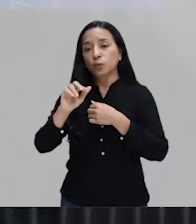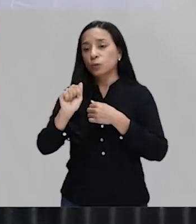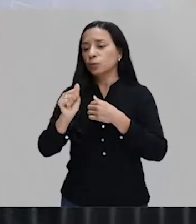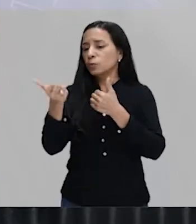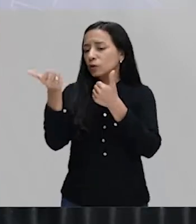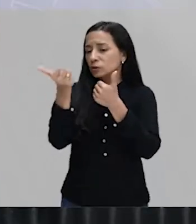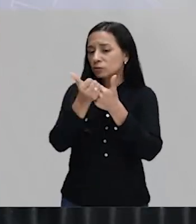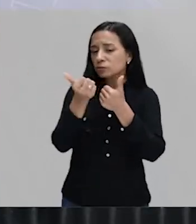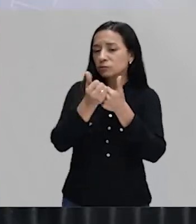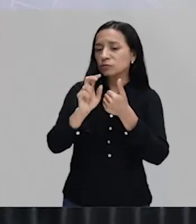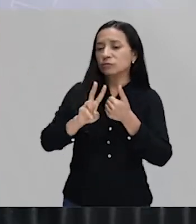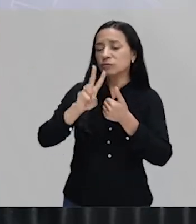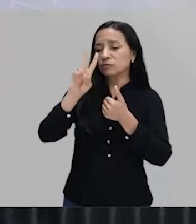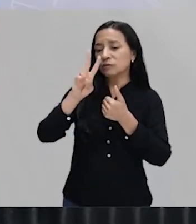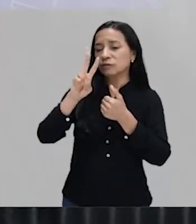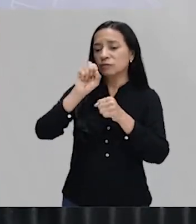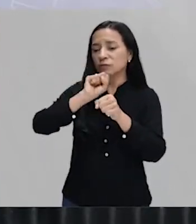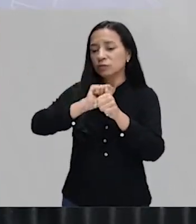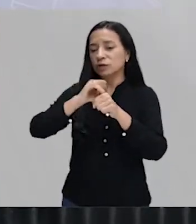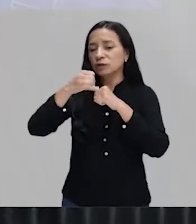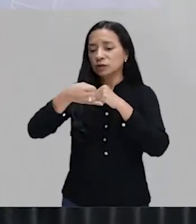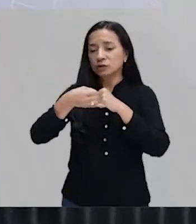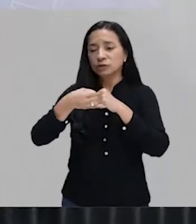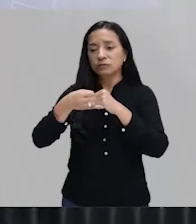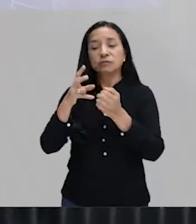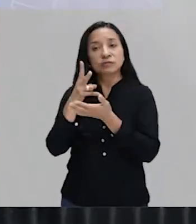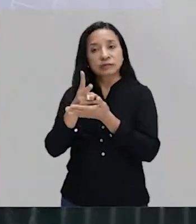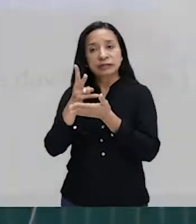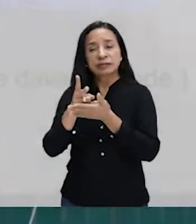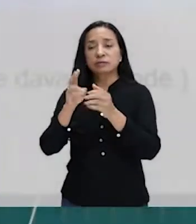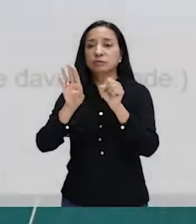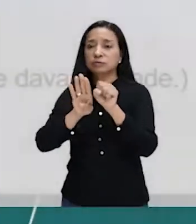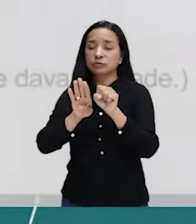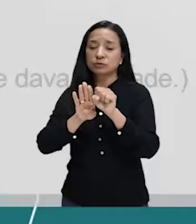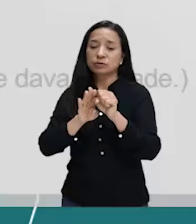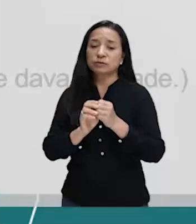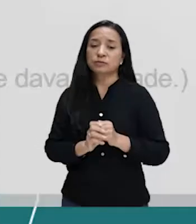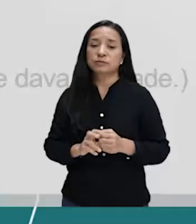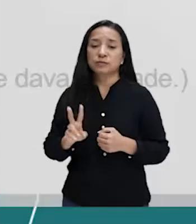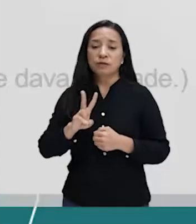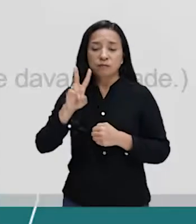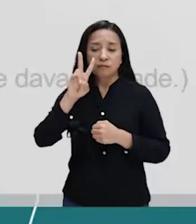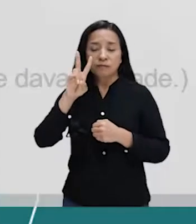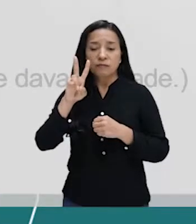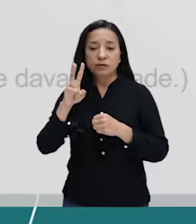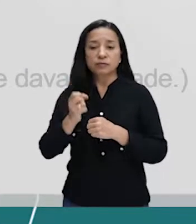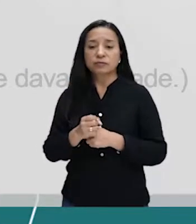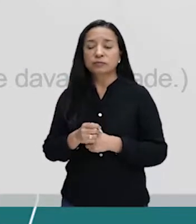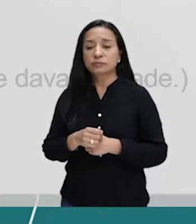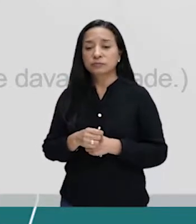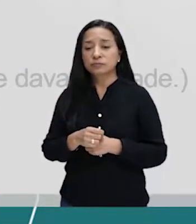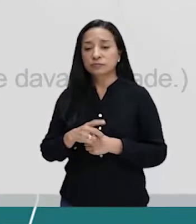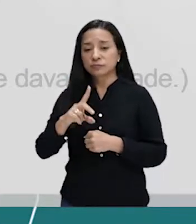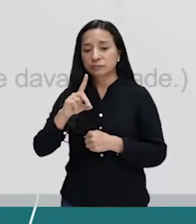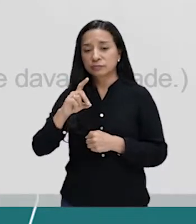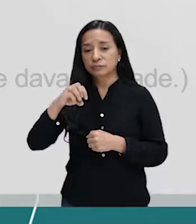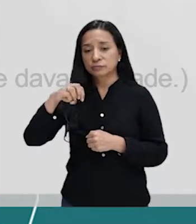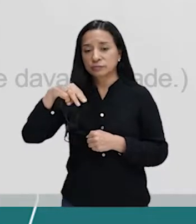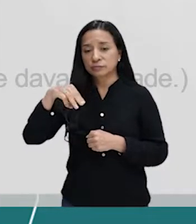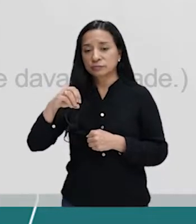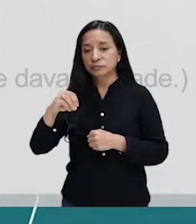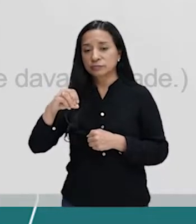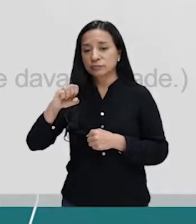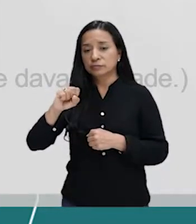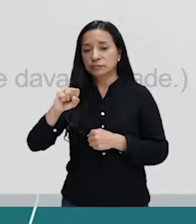adjetivo, apenas de substantivo. Valor de demonstrativo. Ocasionalmente,